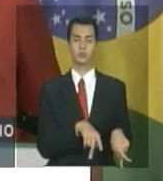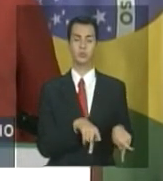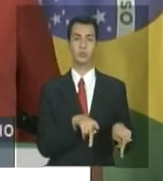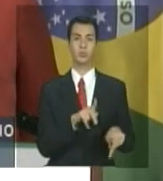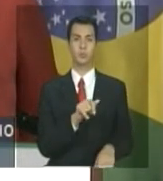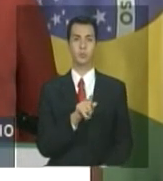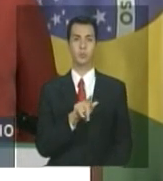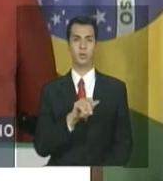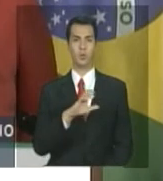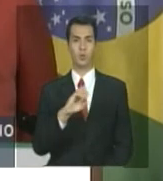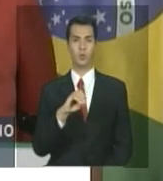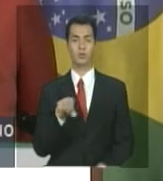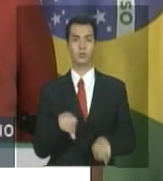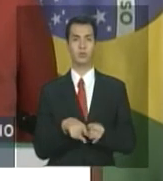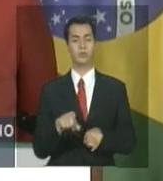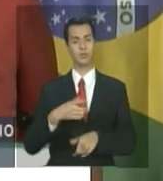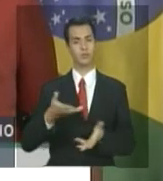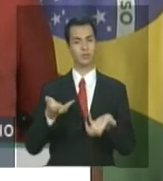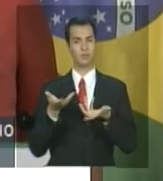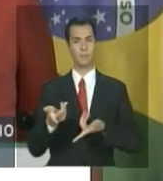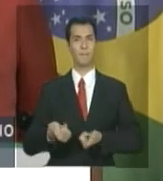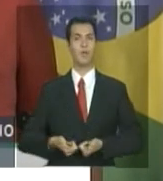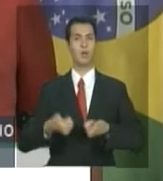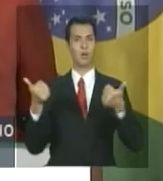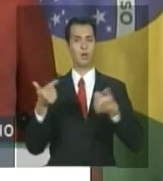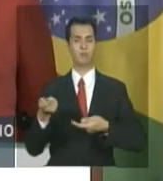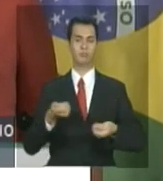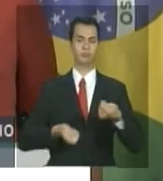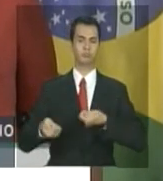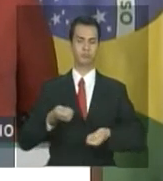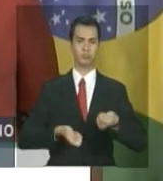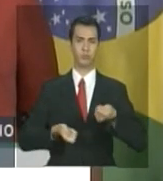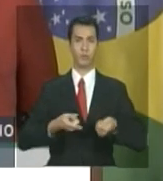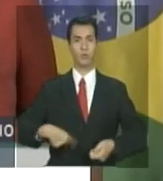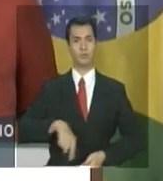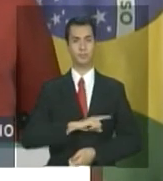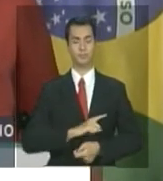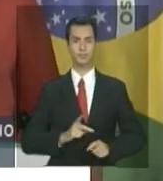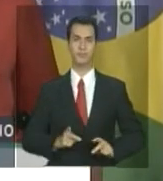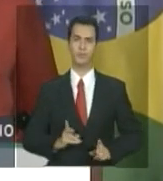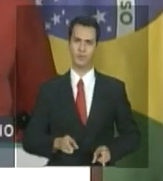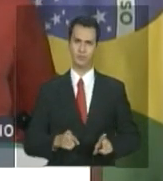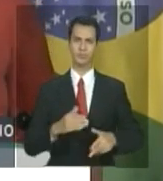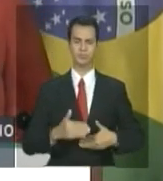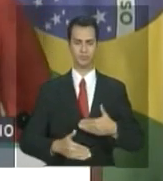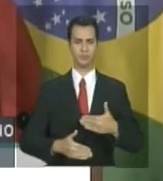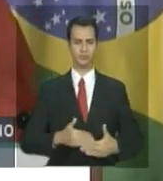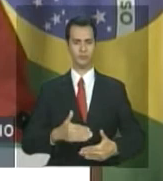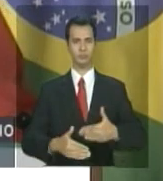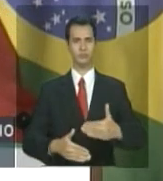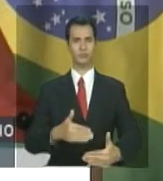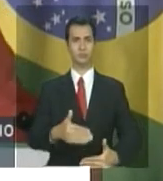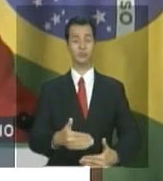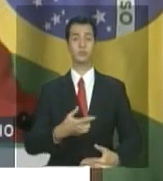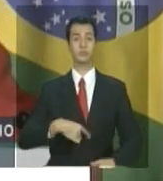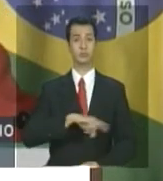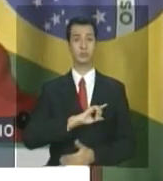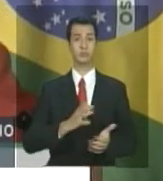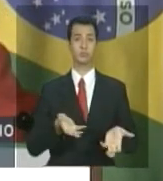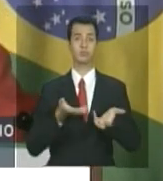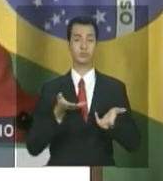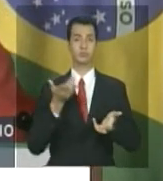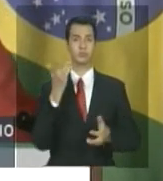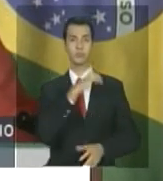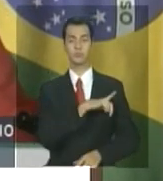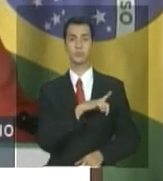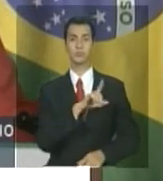nossas práticas de gestão. Ainda estamos em processo e queremos obter